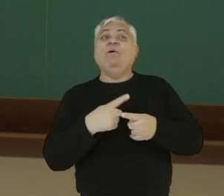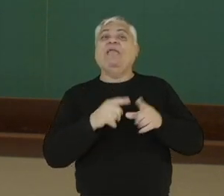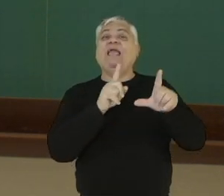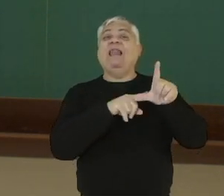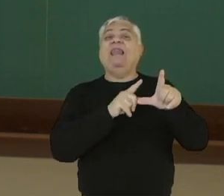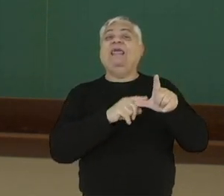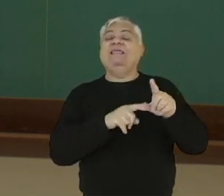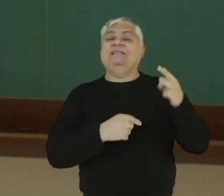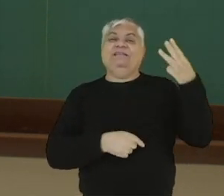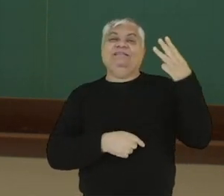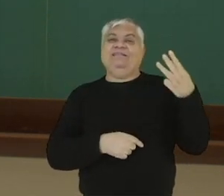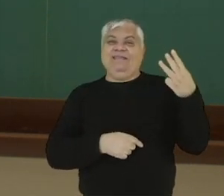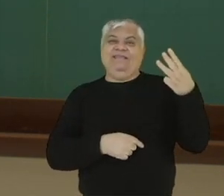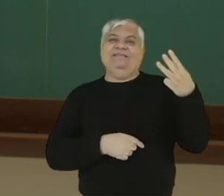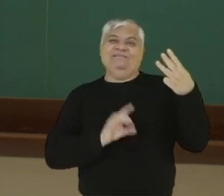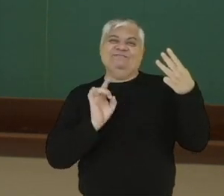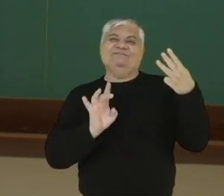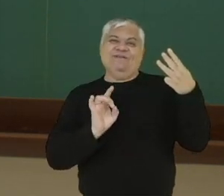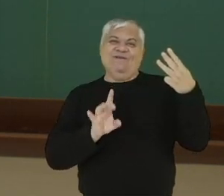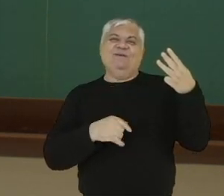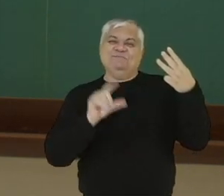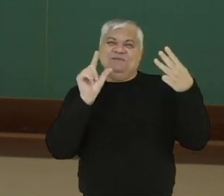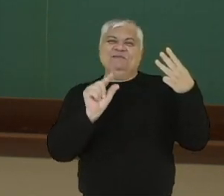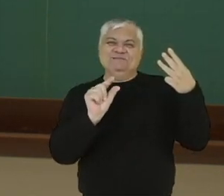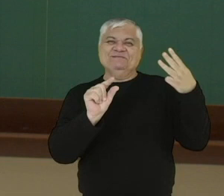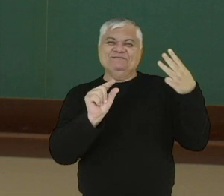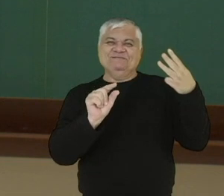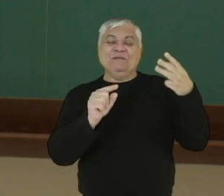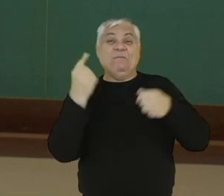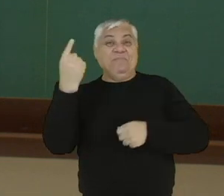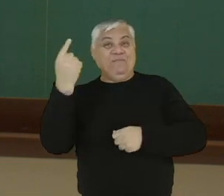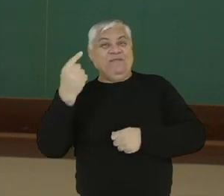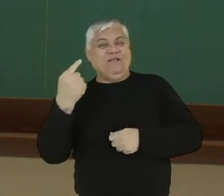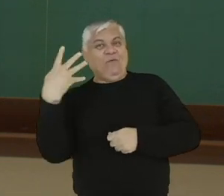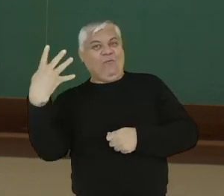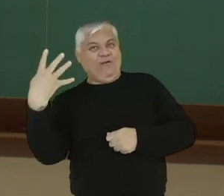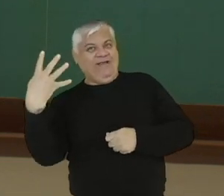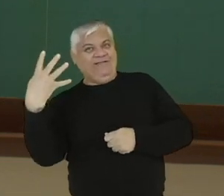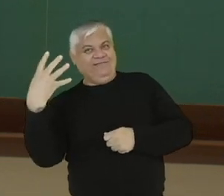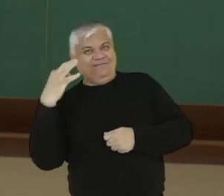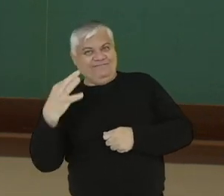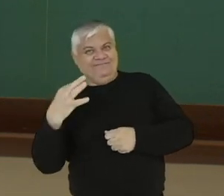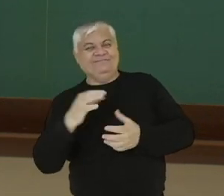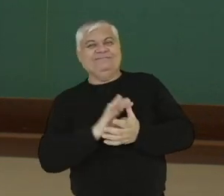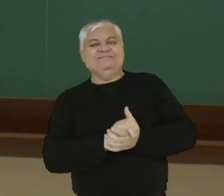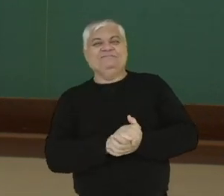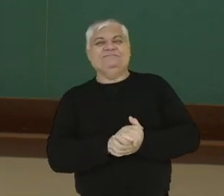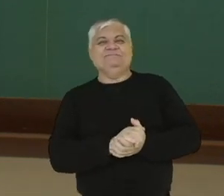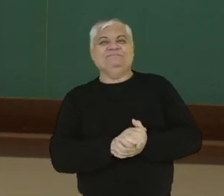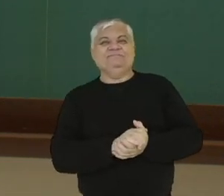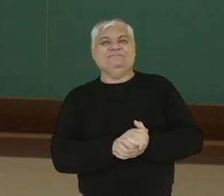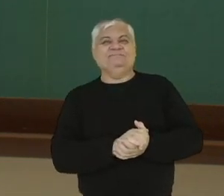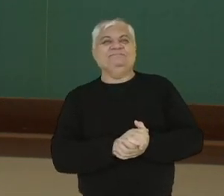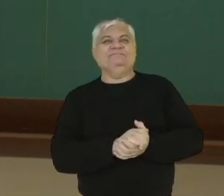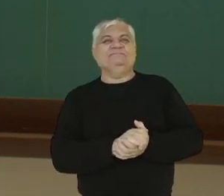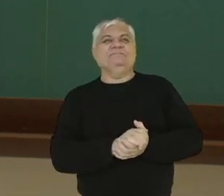letra, que dá uma variada maior, é menor do que no outro modelo de placa que a gente tinha. Beleza?